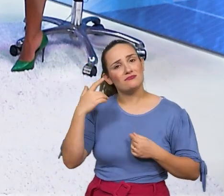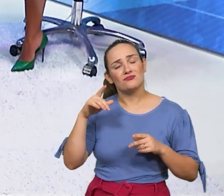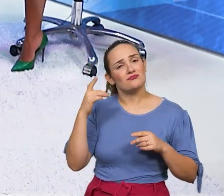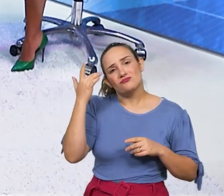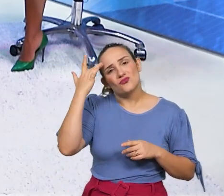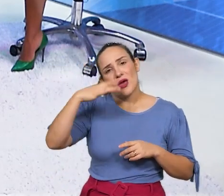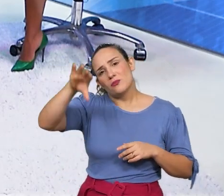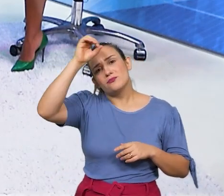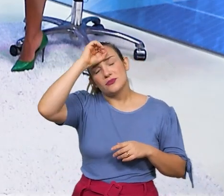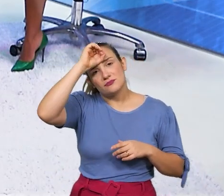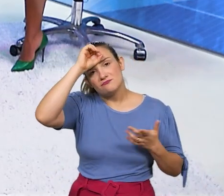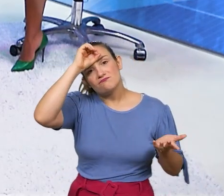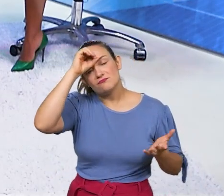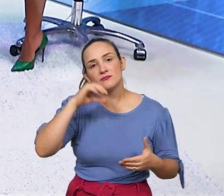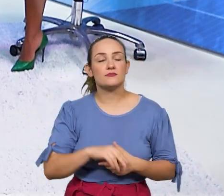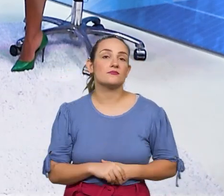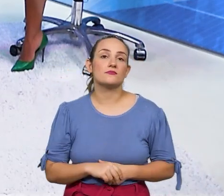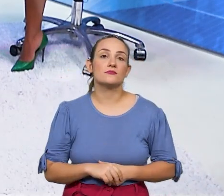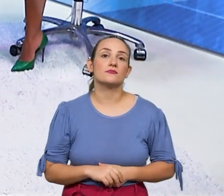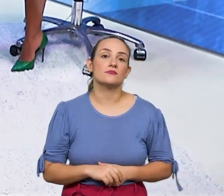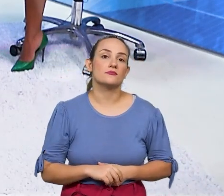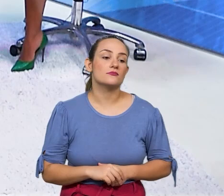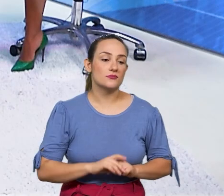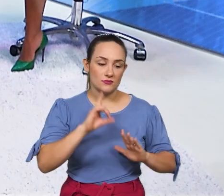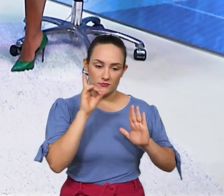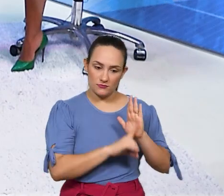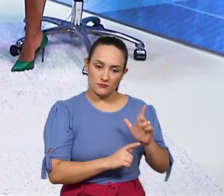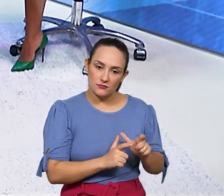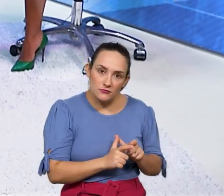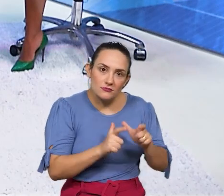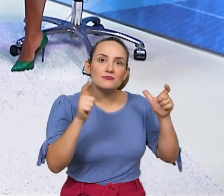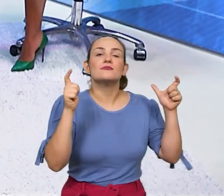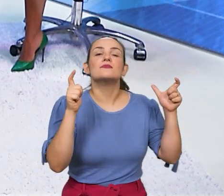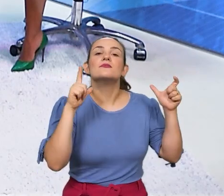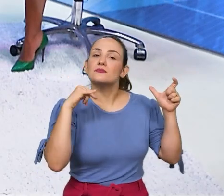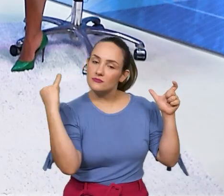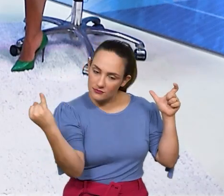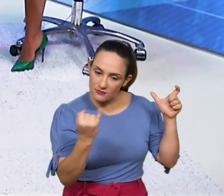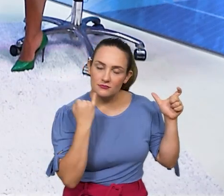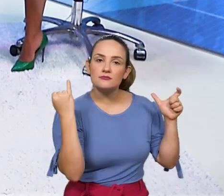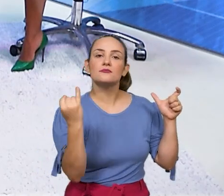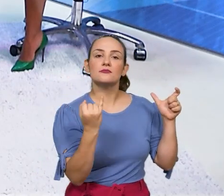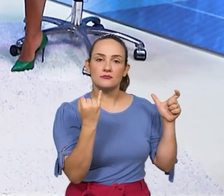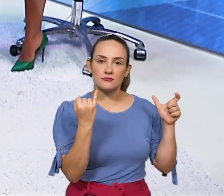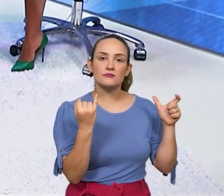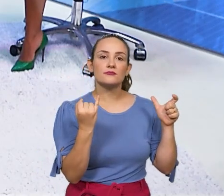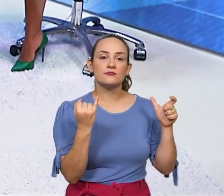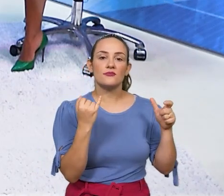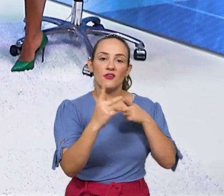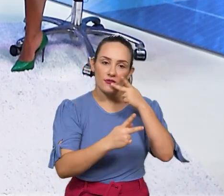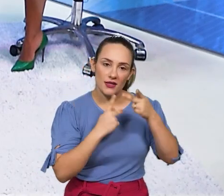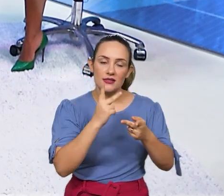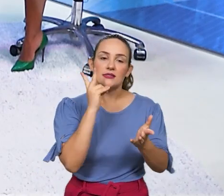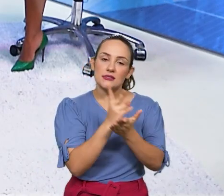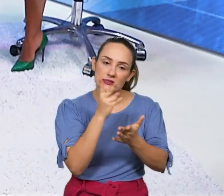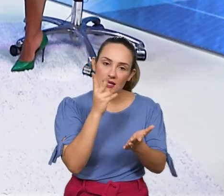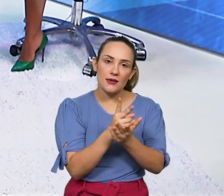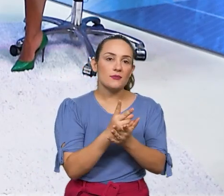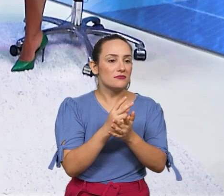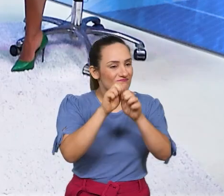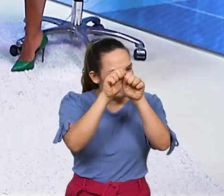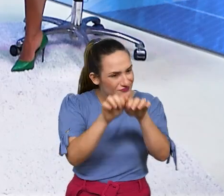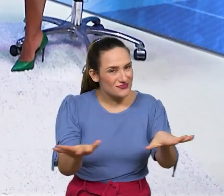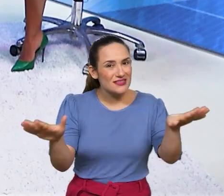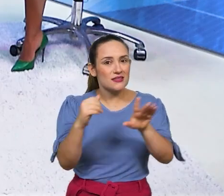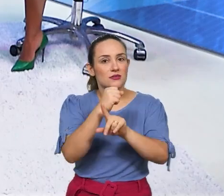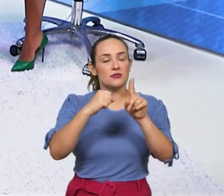muitas pessoas elas desconhecem. Então, assim, o direito ele é amplo e é importante a gente estar frisando sempre, passando para